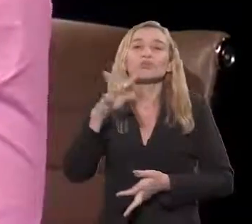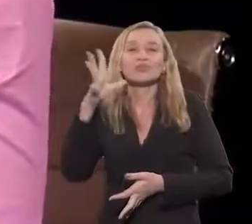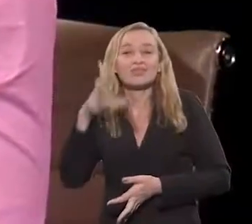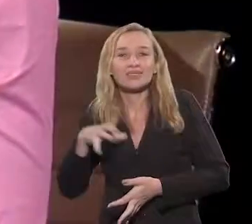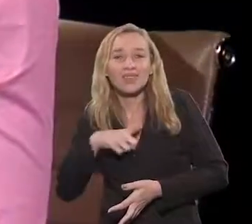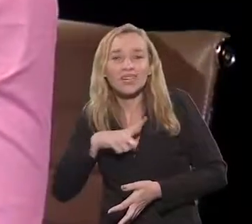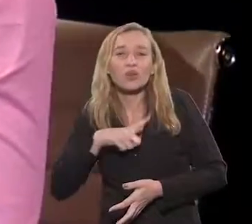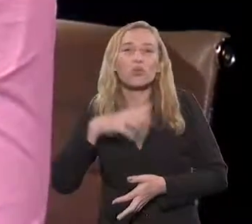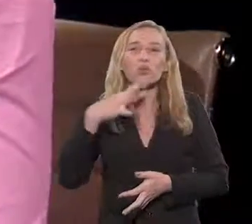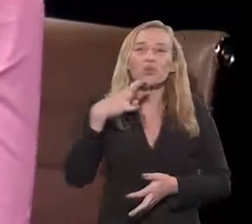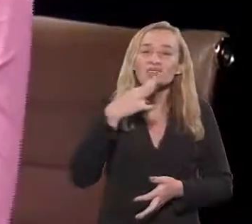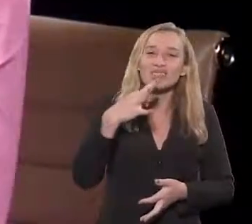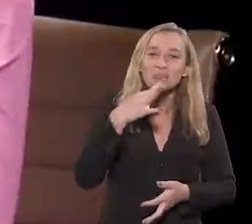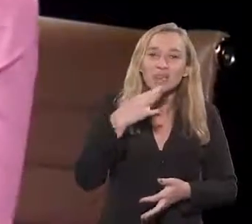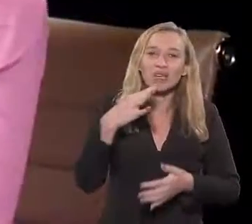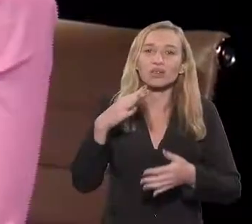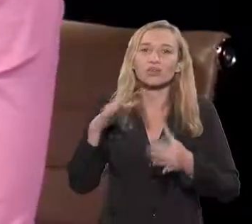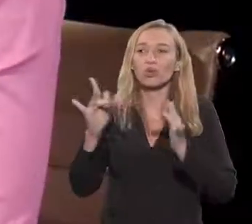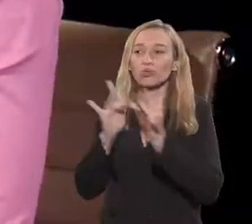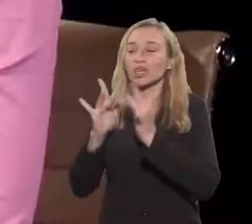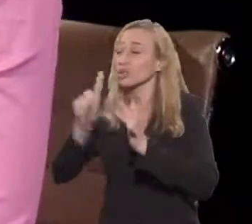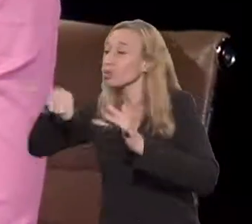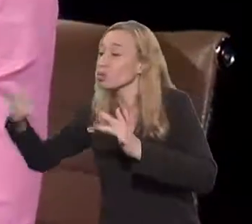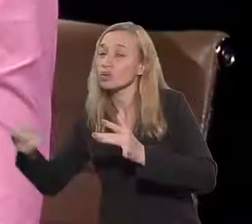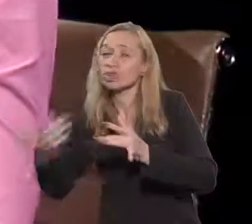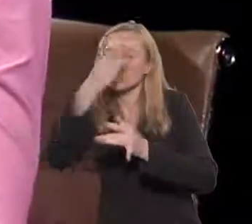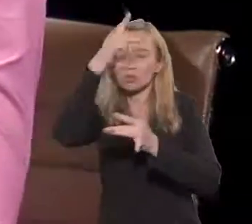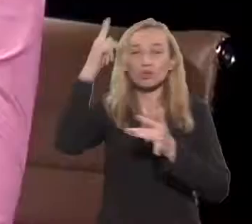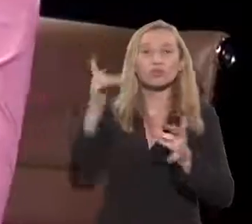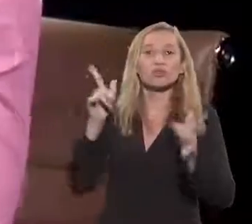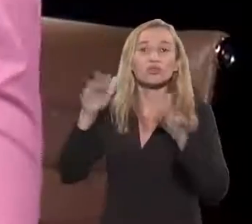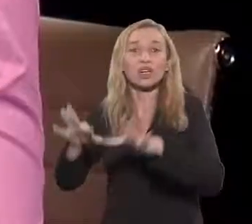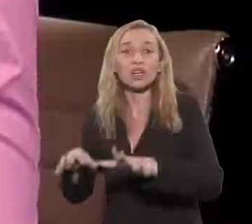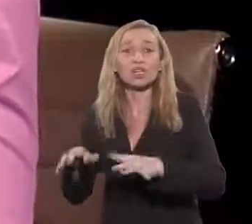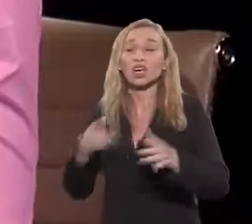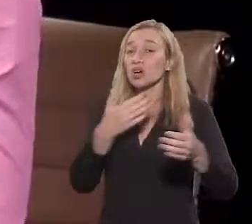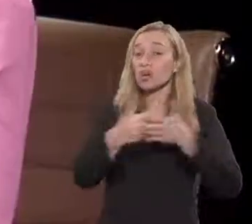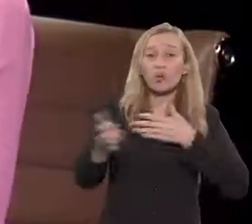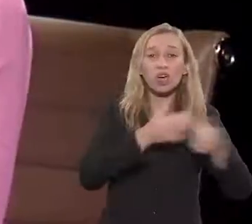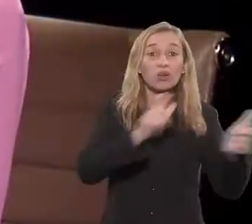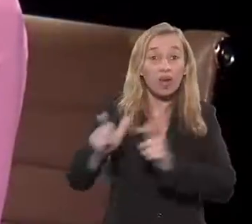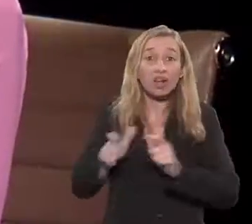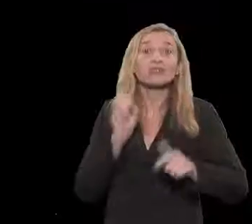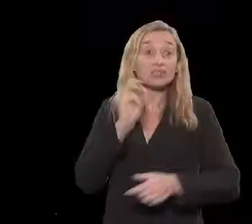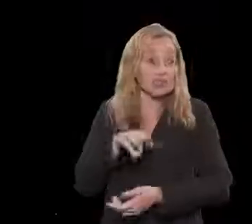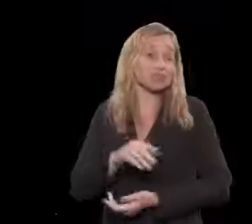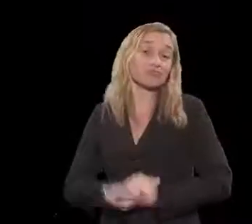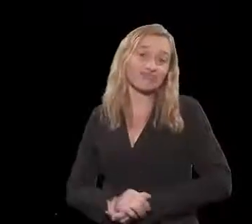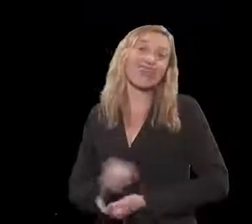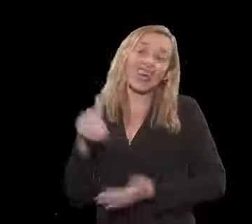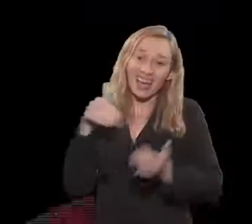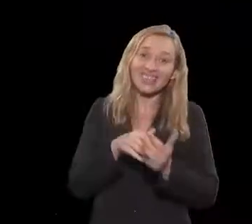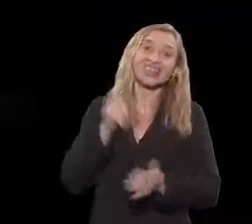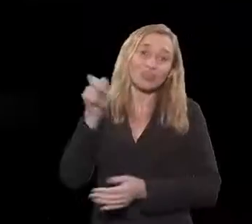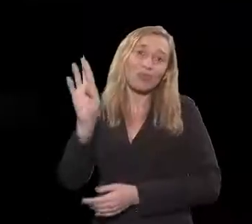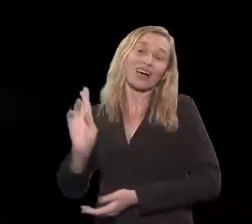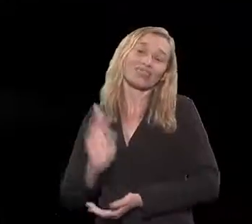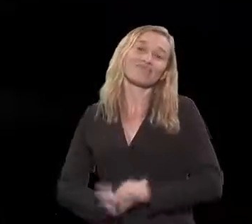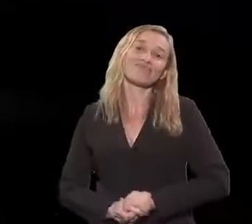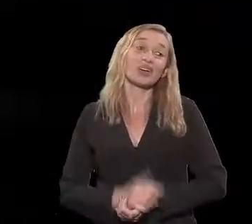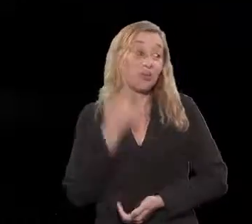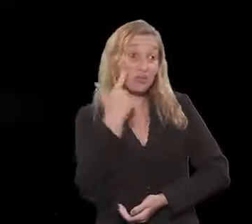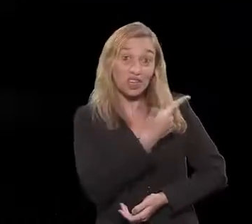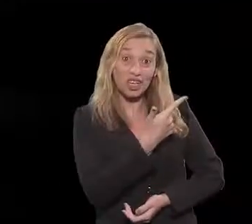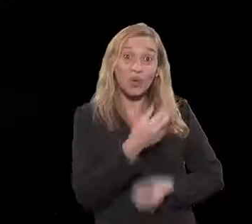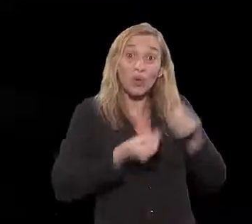ter conhecimento, estar em contato com outras pessoas ali, e isso pode ser em qualquer lugar. Sim, inclusive no bar. Inclusive no bar.